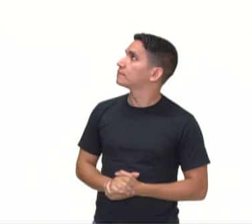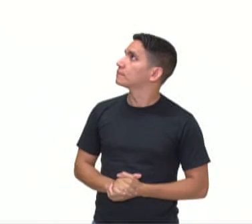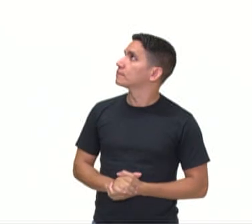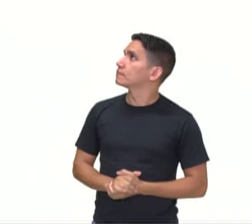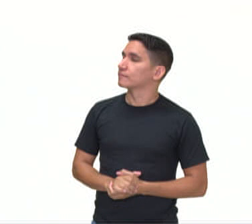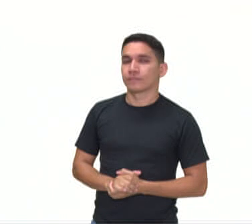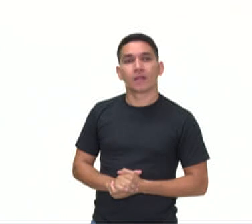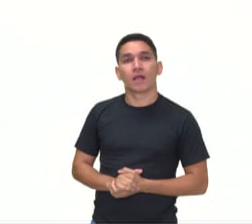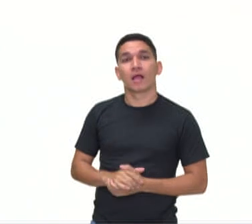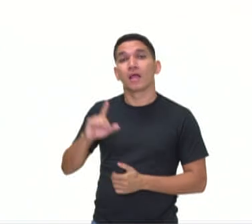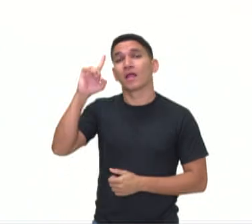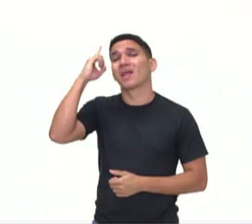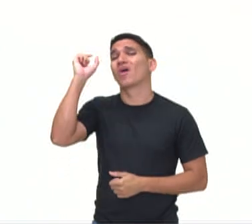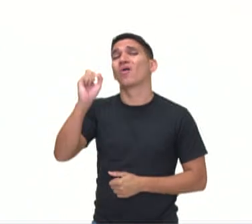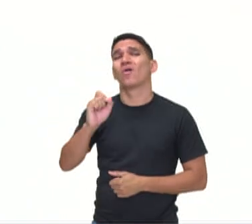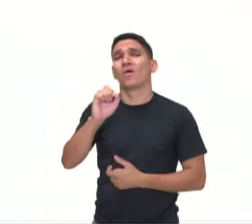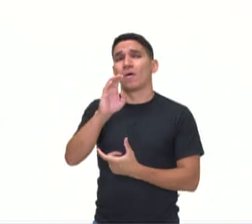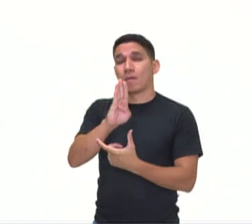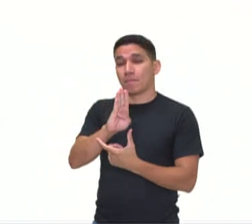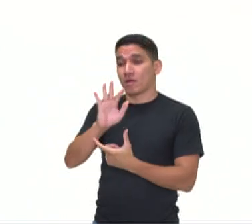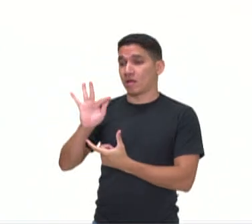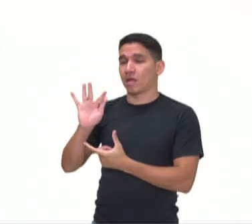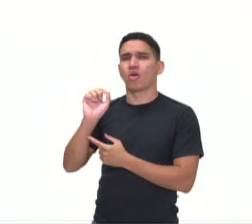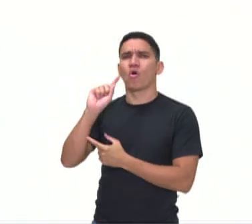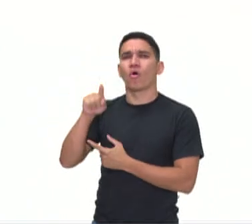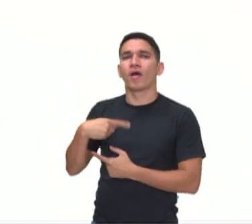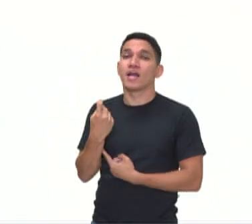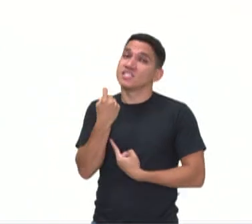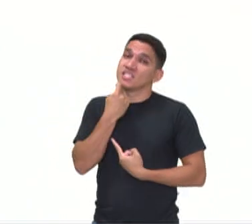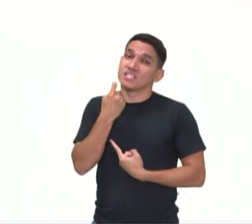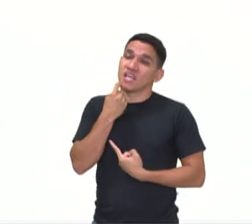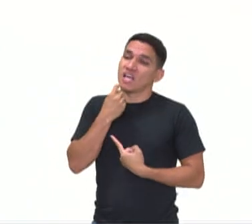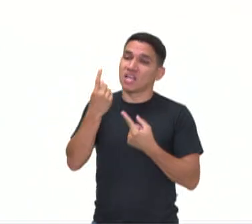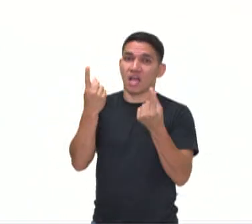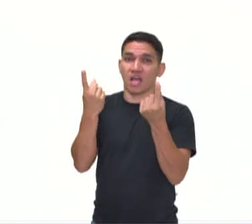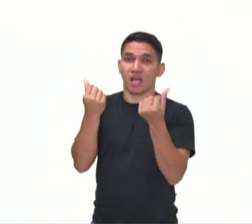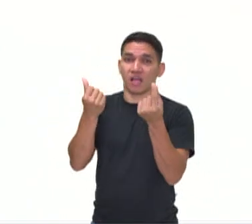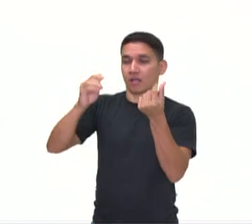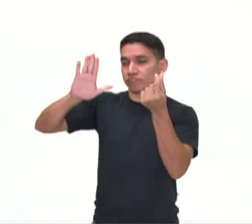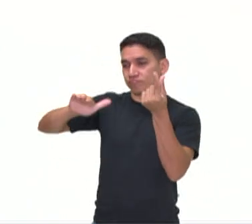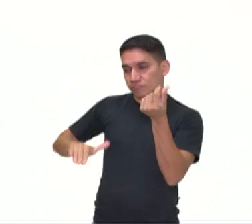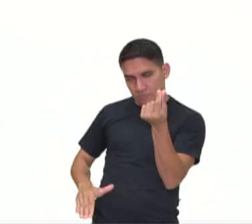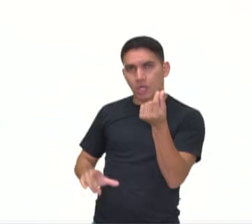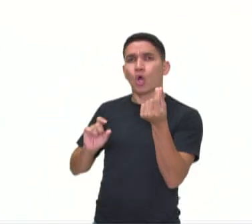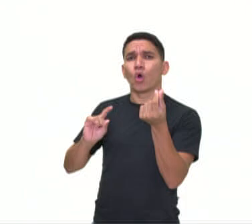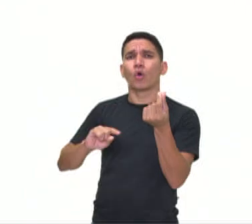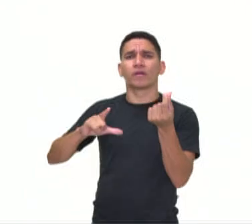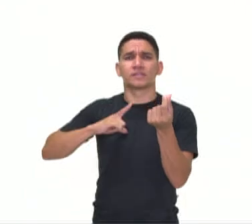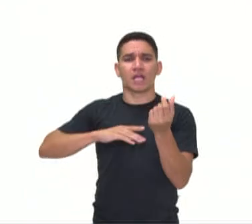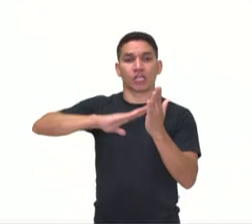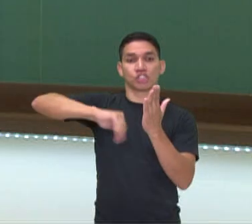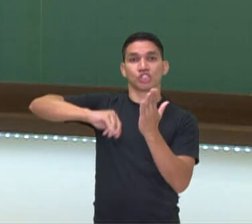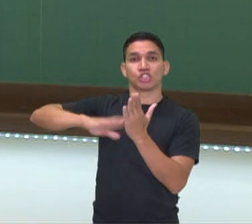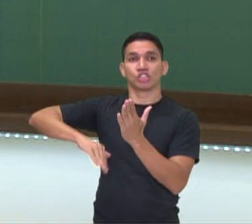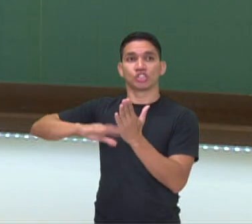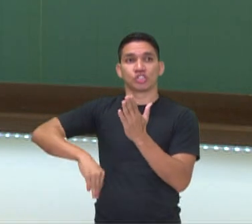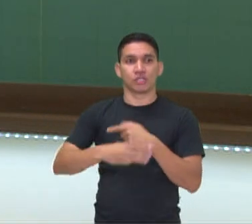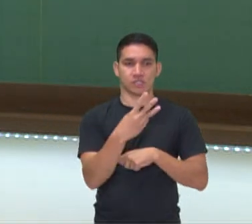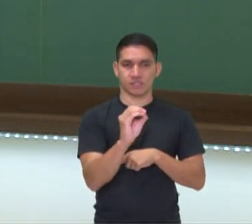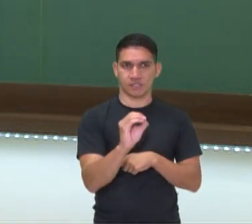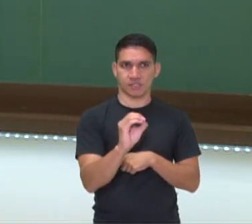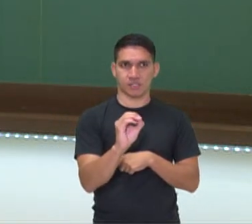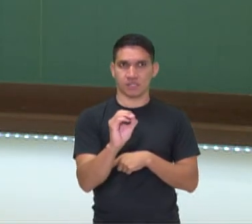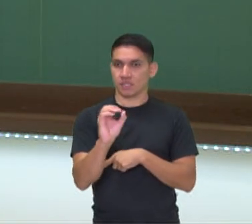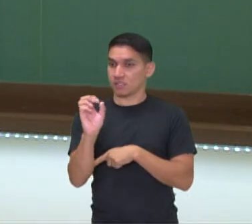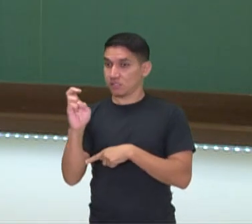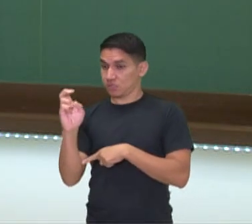tela é a ideia da Black Friday. Aproveite os descontos que vão de 30%, 50% até 70%. Essa ideia